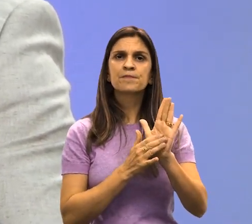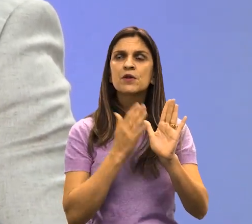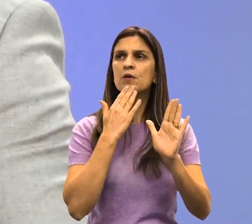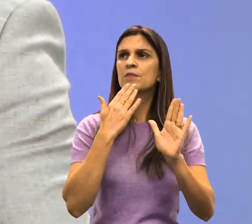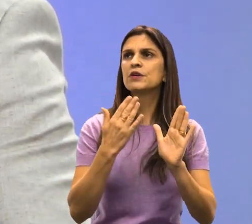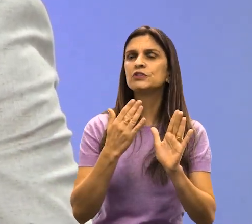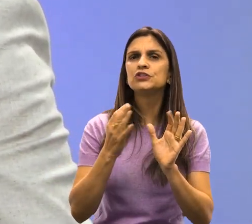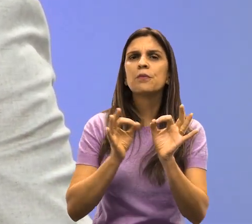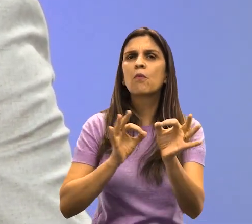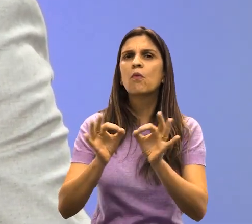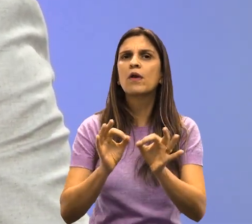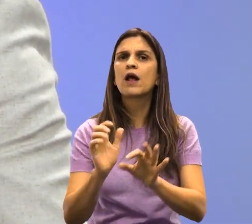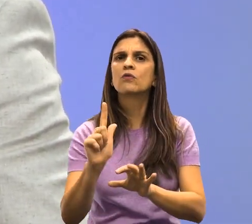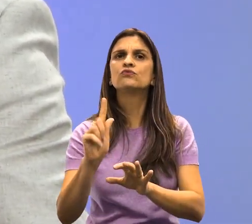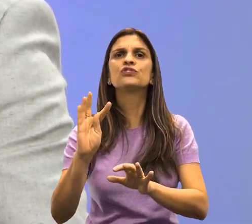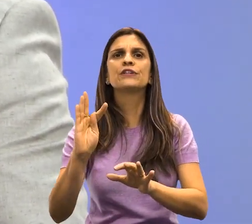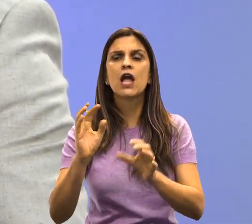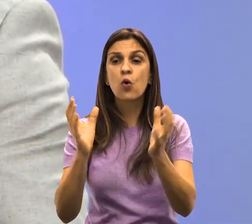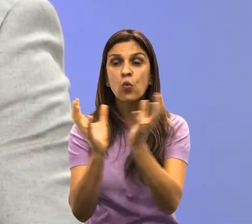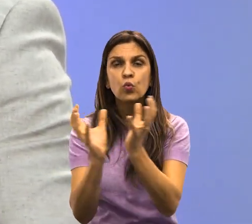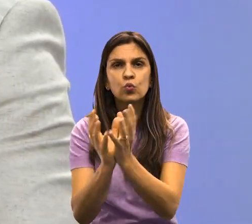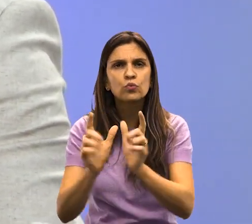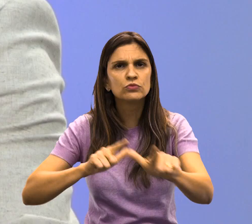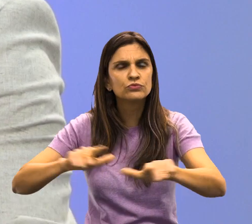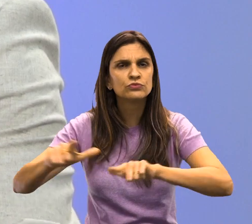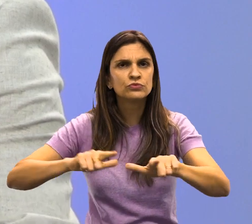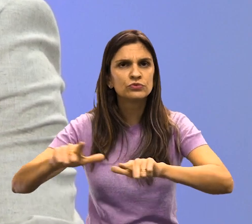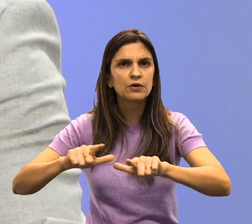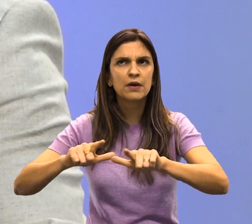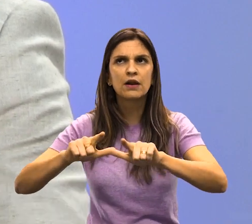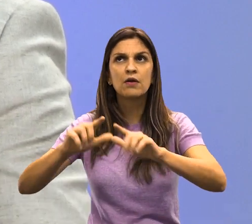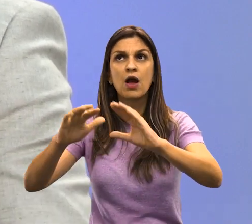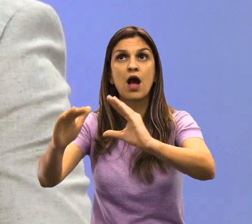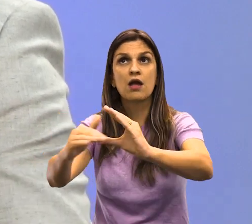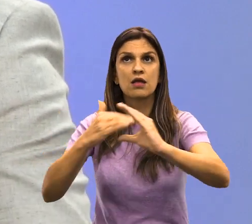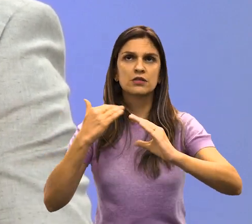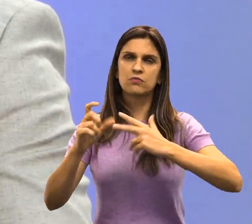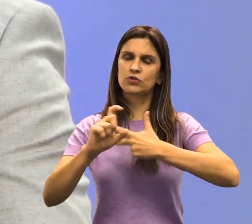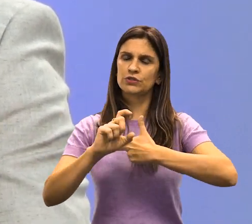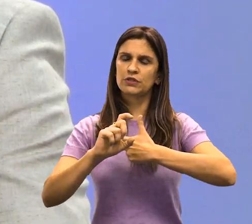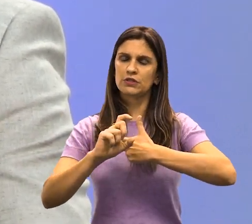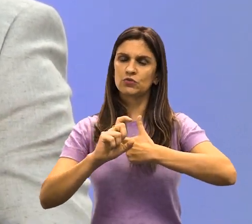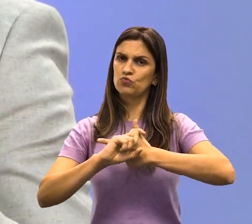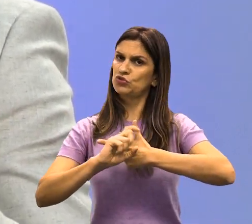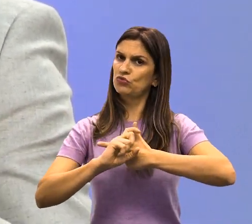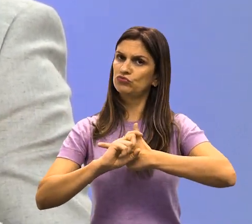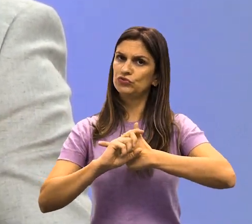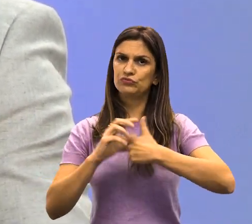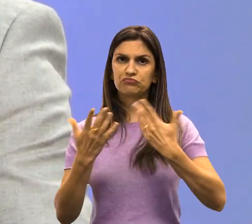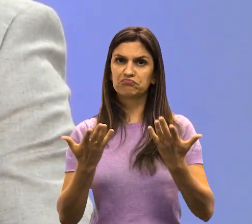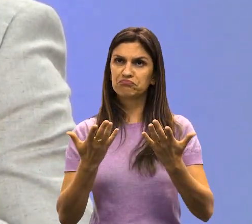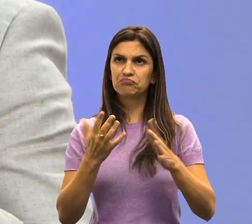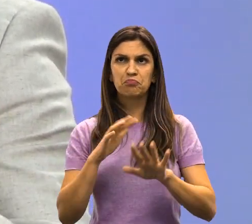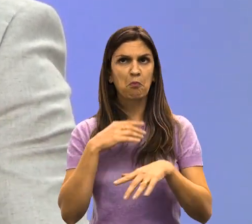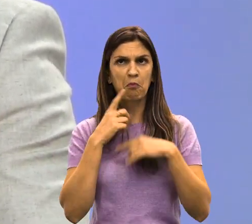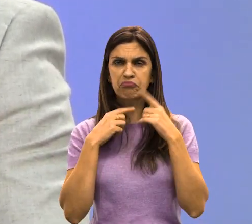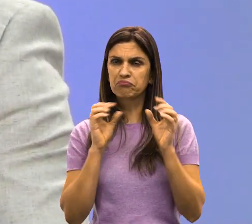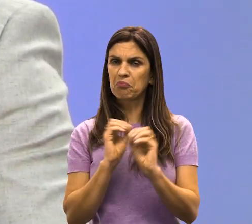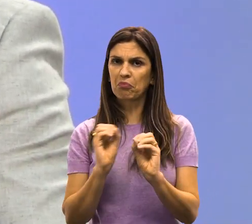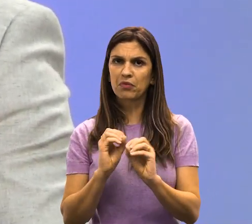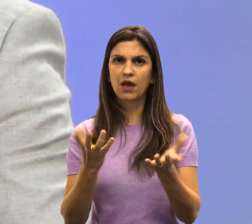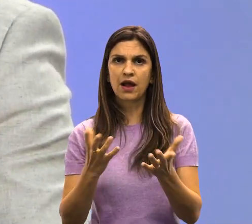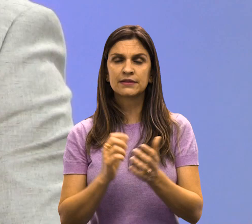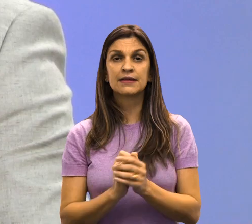ainda, é um documento oficial do Executivo. A responsabilidade de montar esse plano, de elaborar